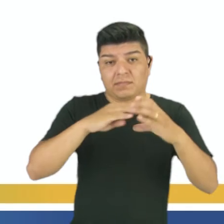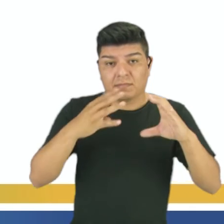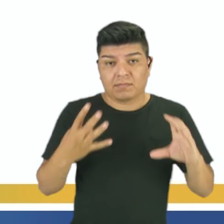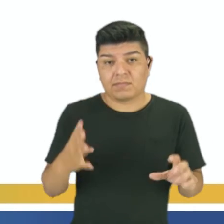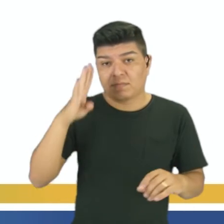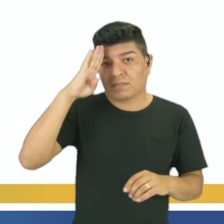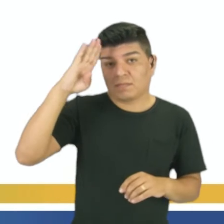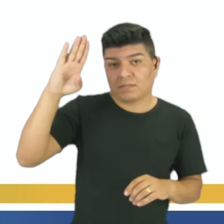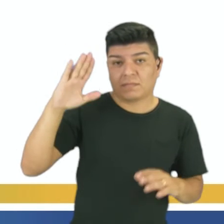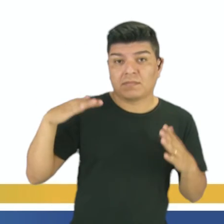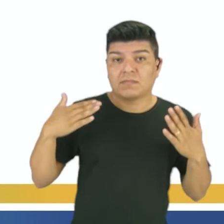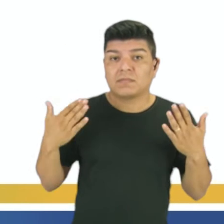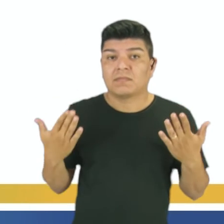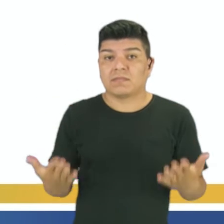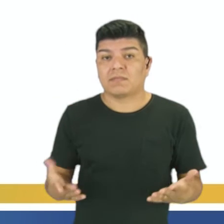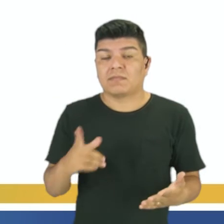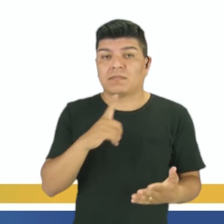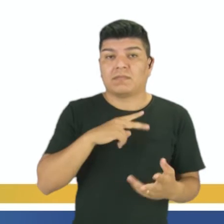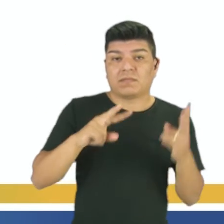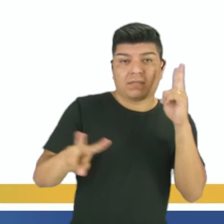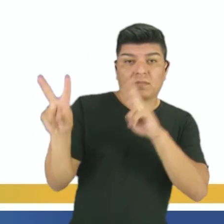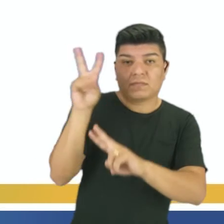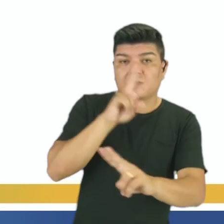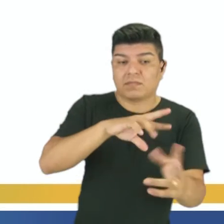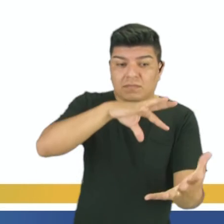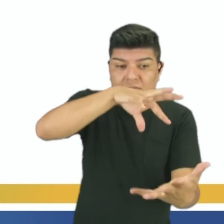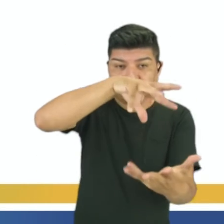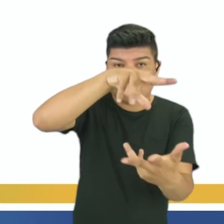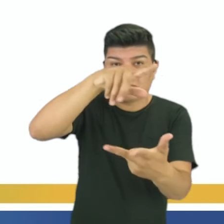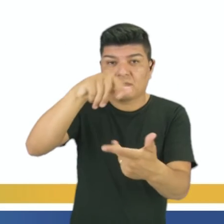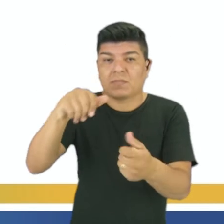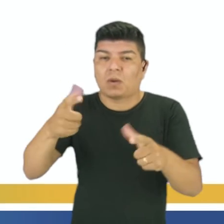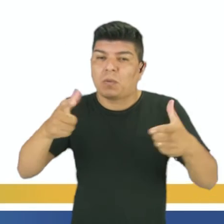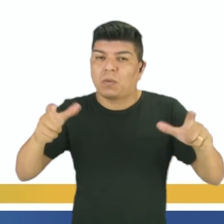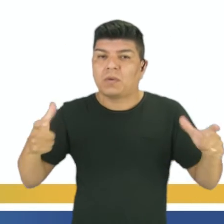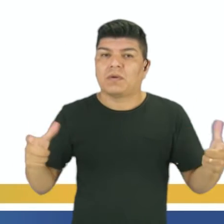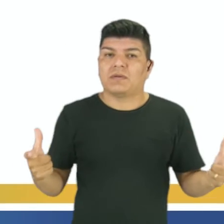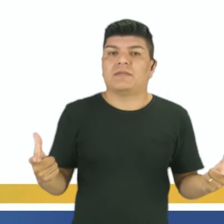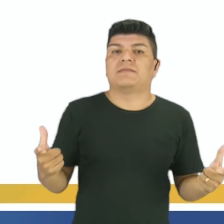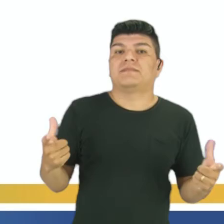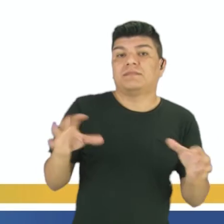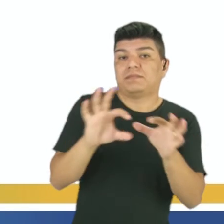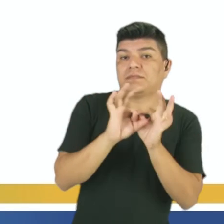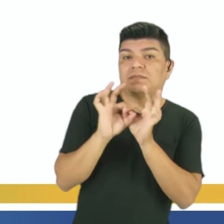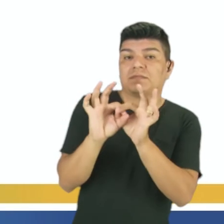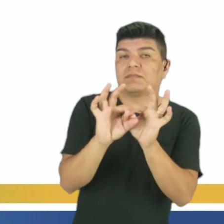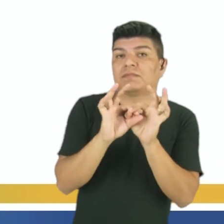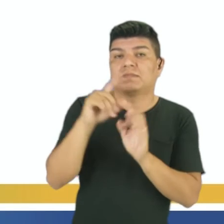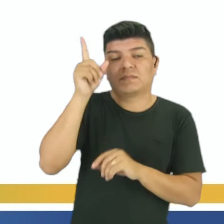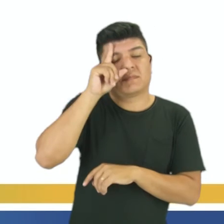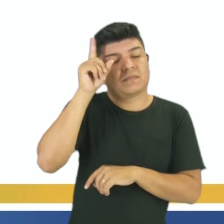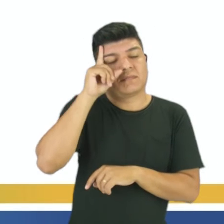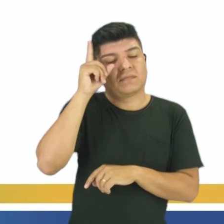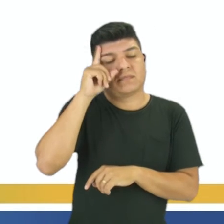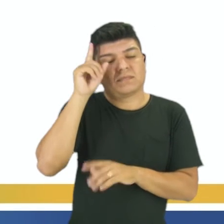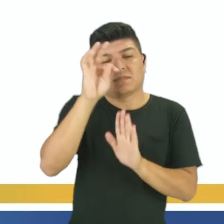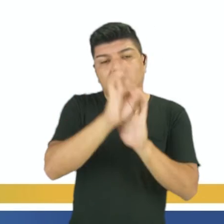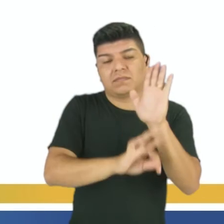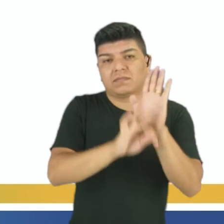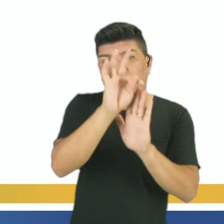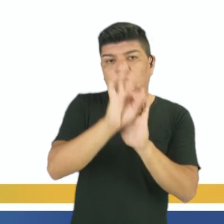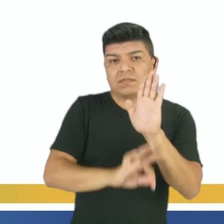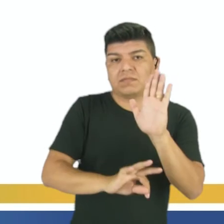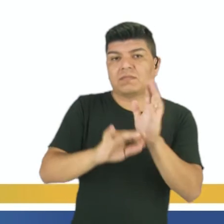características principais, tem uma visão de mundo bem ampla, vincula-se com o cotidiano, os textos